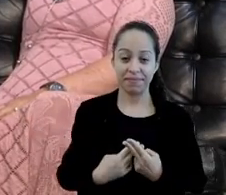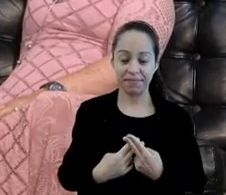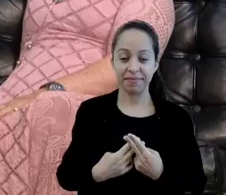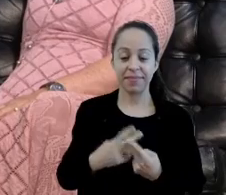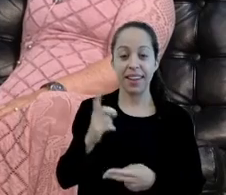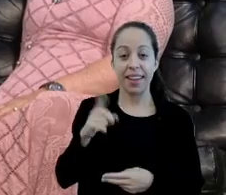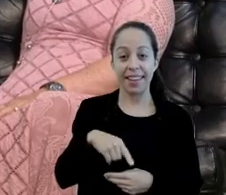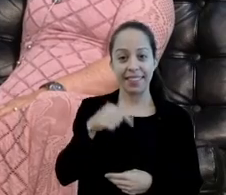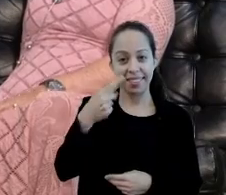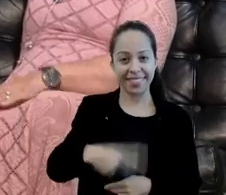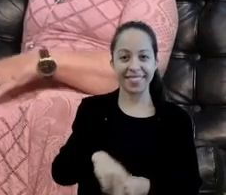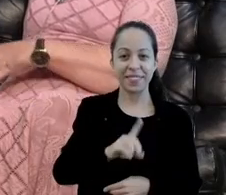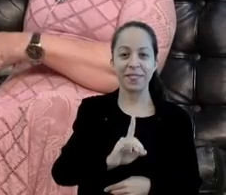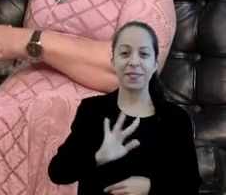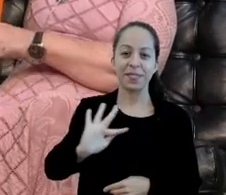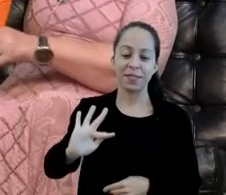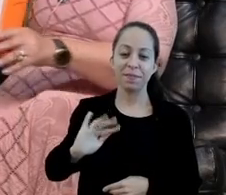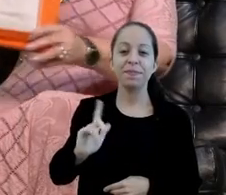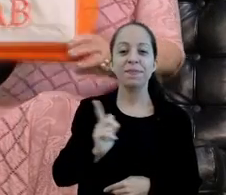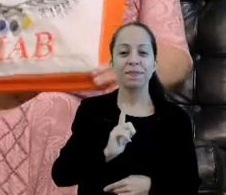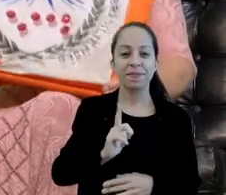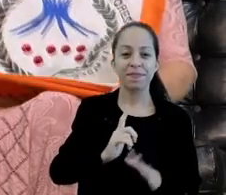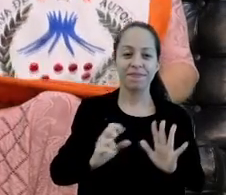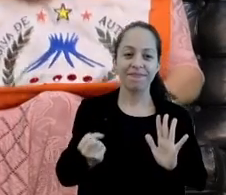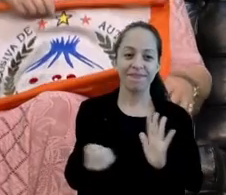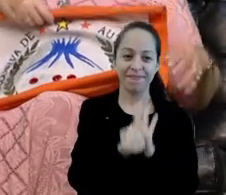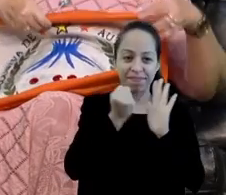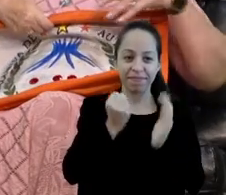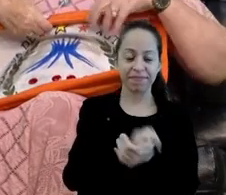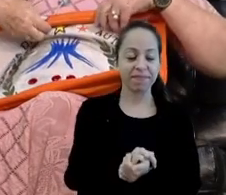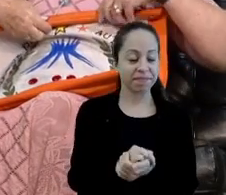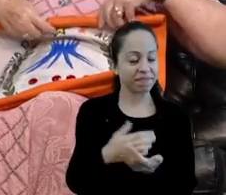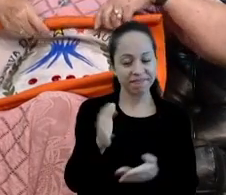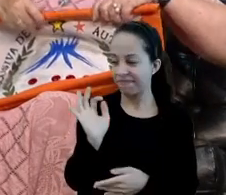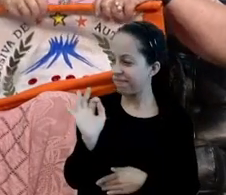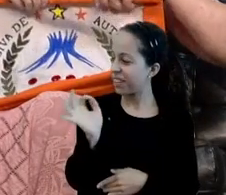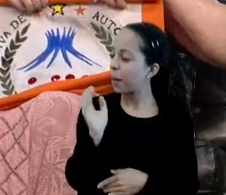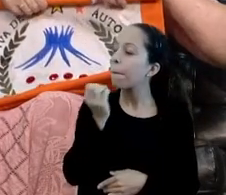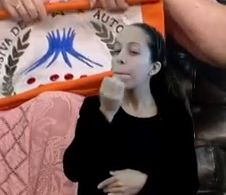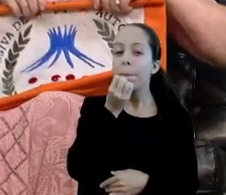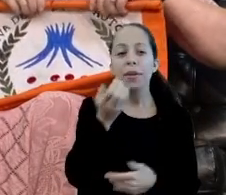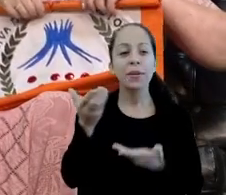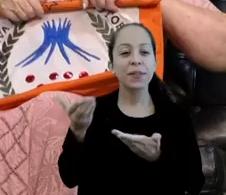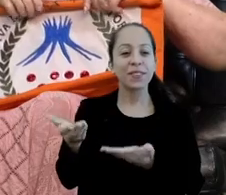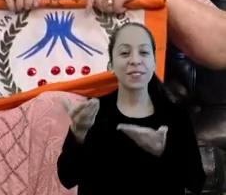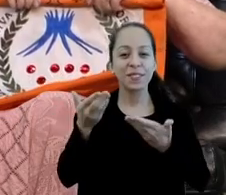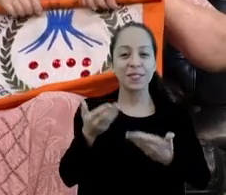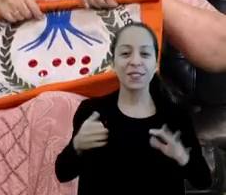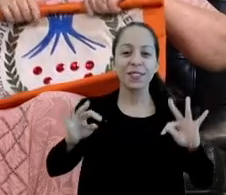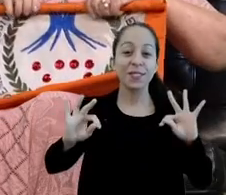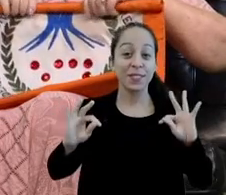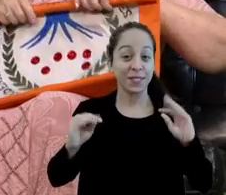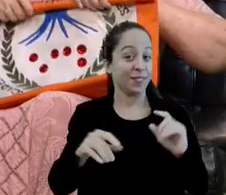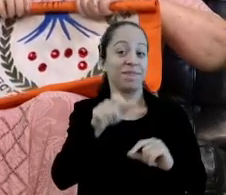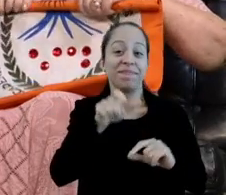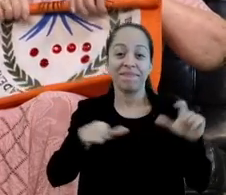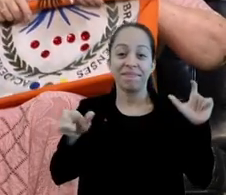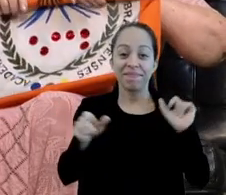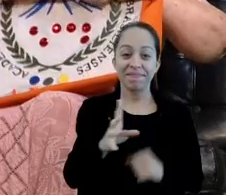E aqui está a logo. Muito bom. Já fica o convite a todo mundo para conhecer. E agora uma